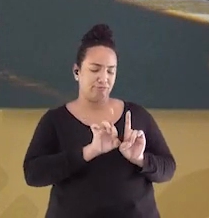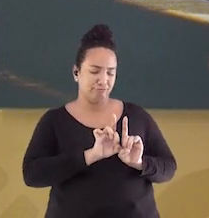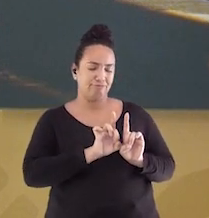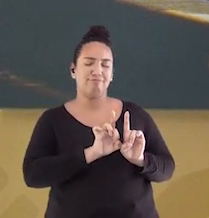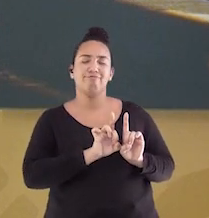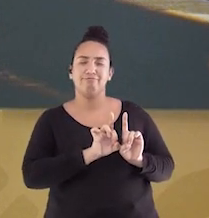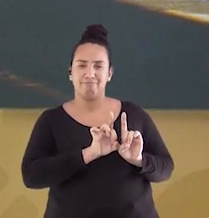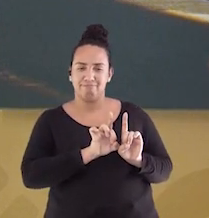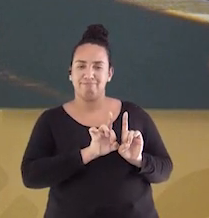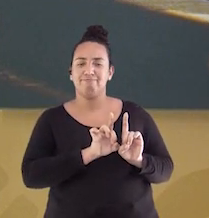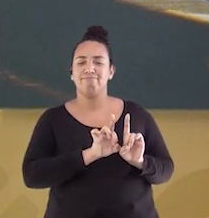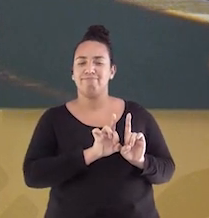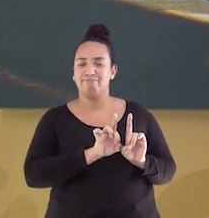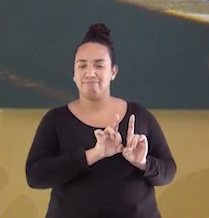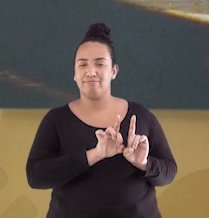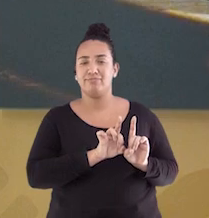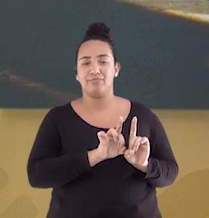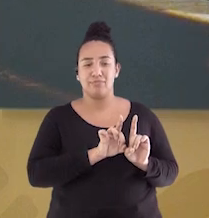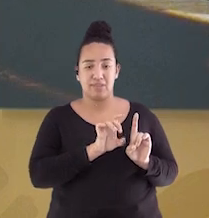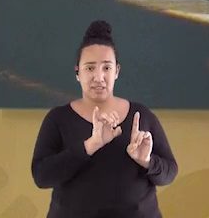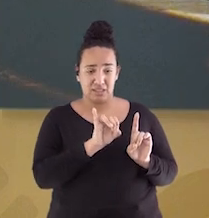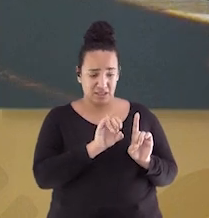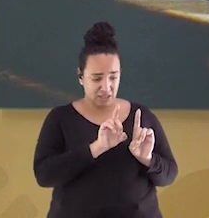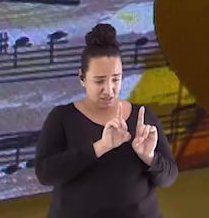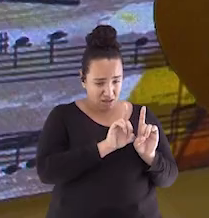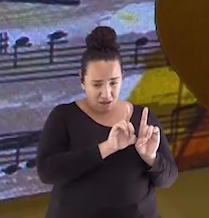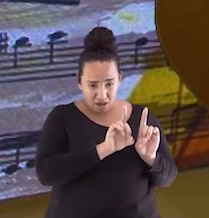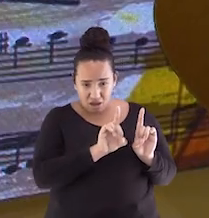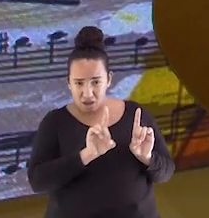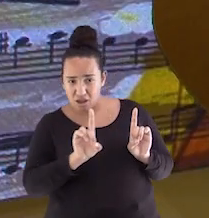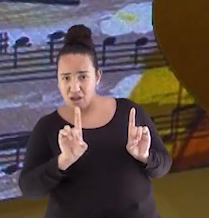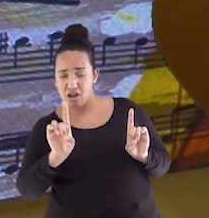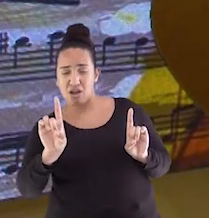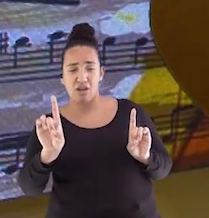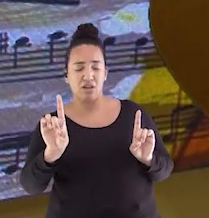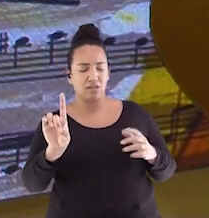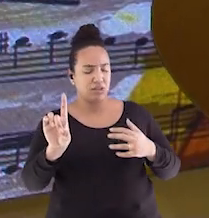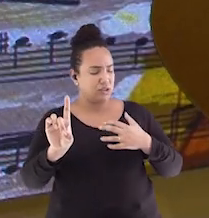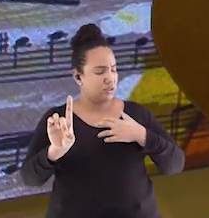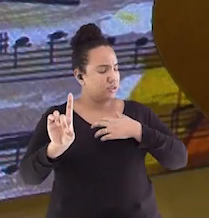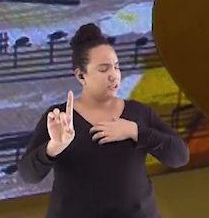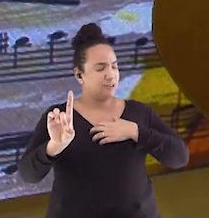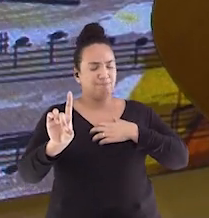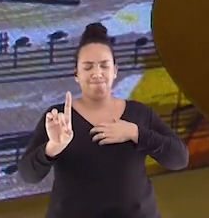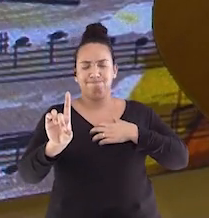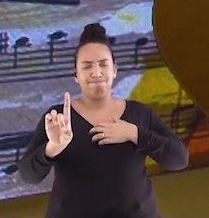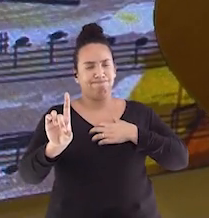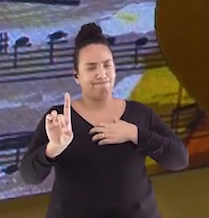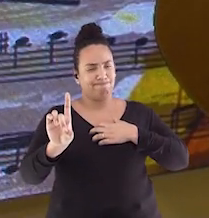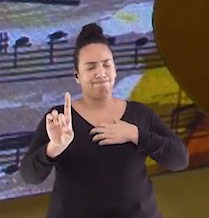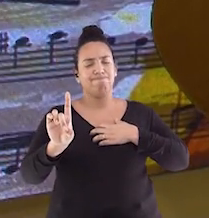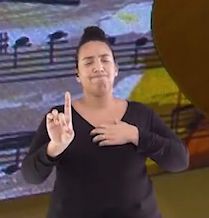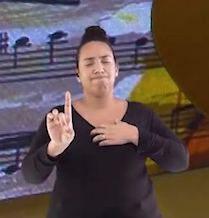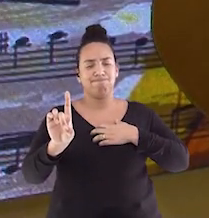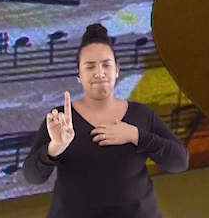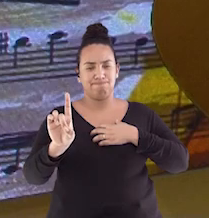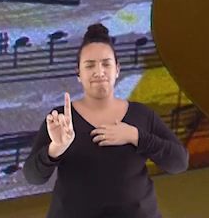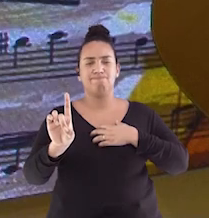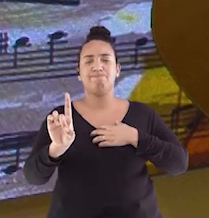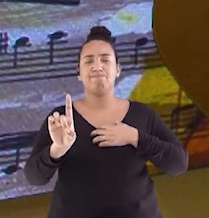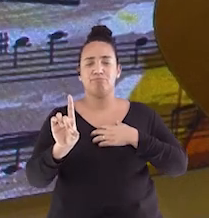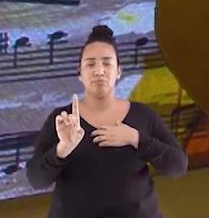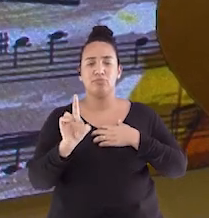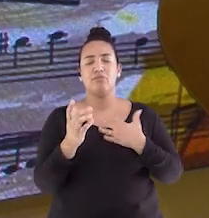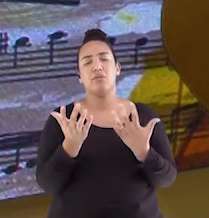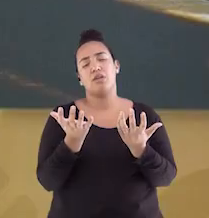mundo, pois sem você o silêncio é profundo. Quero